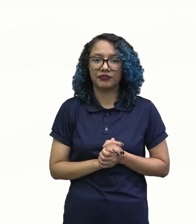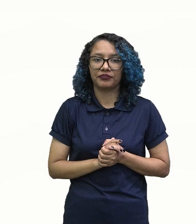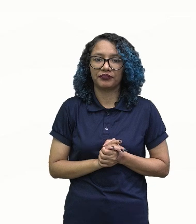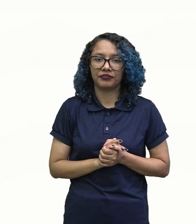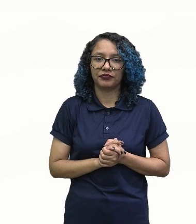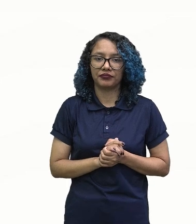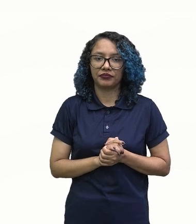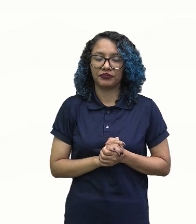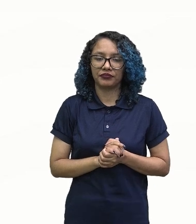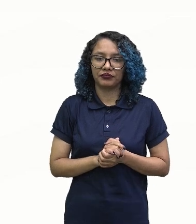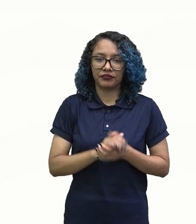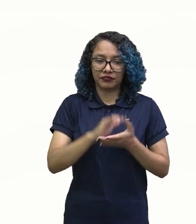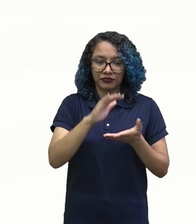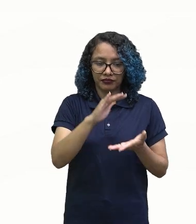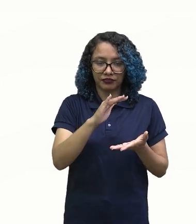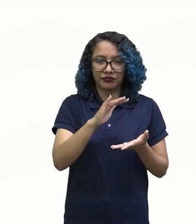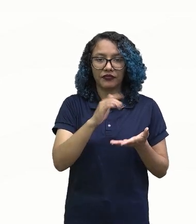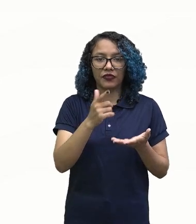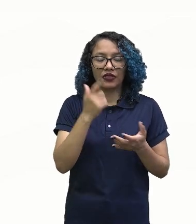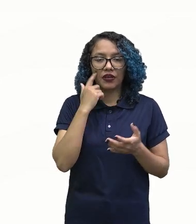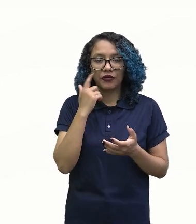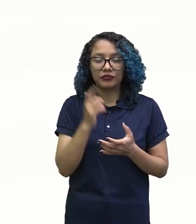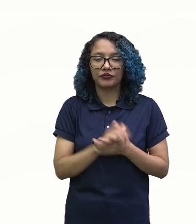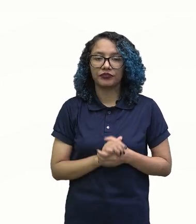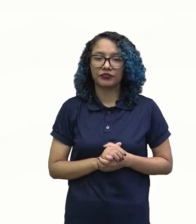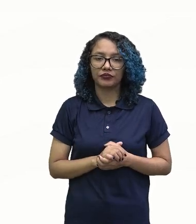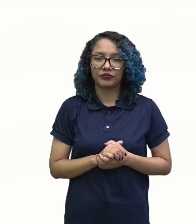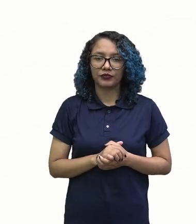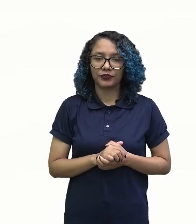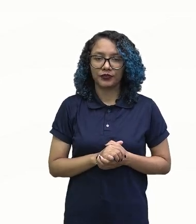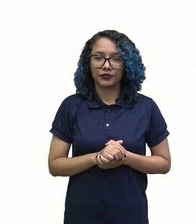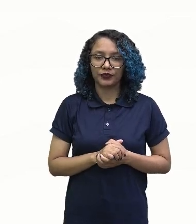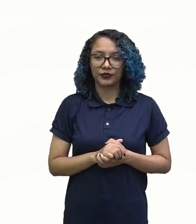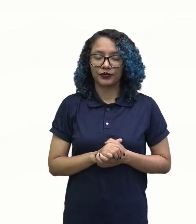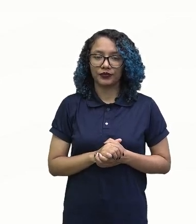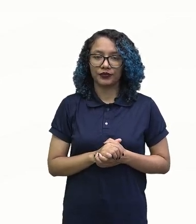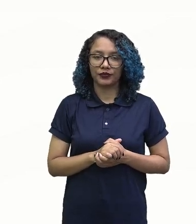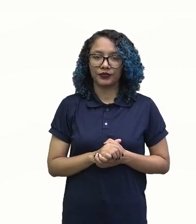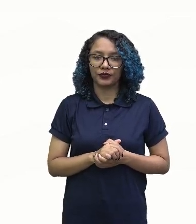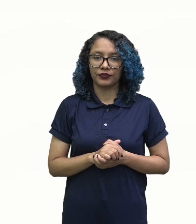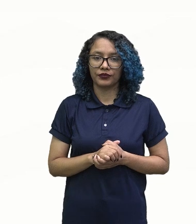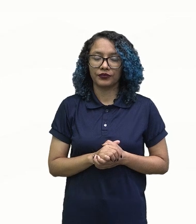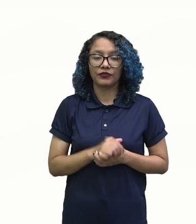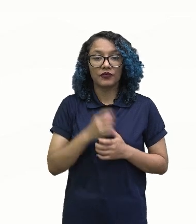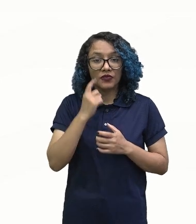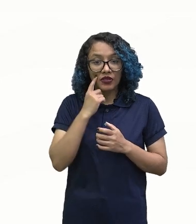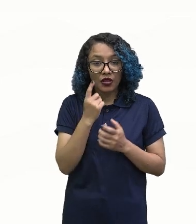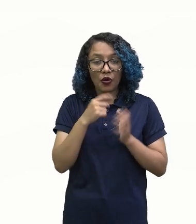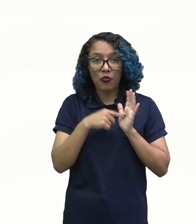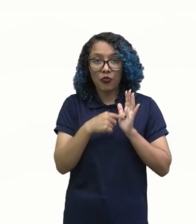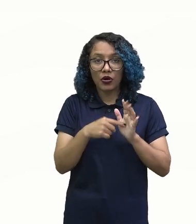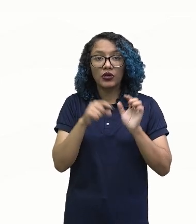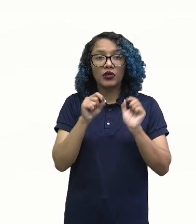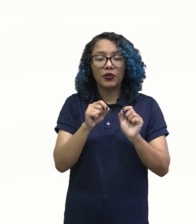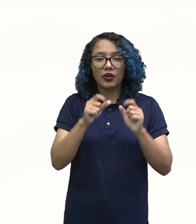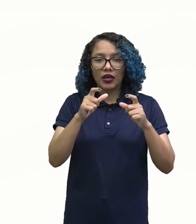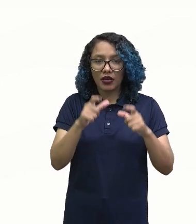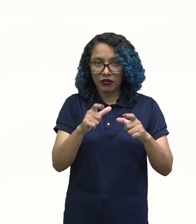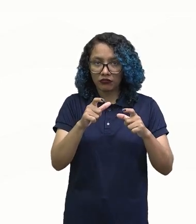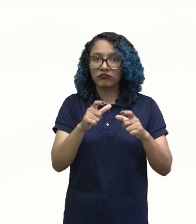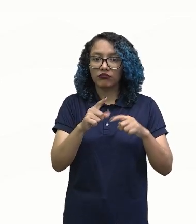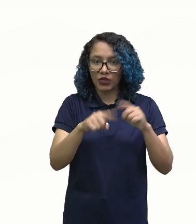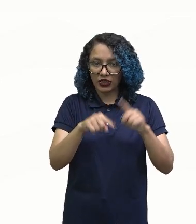vai denotar esse sentido, né? De que é o lugar em que se faz o